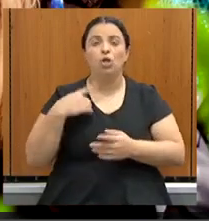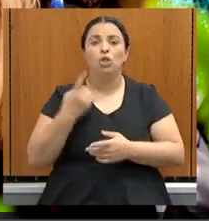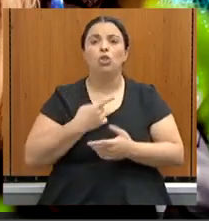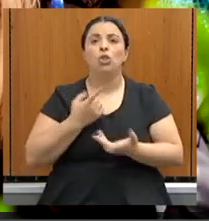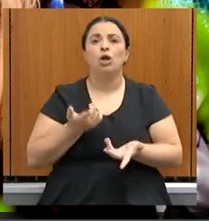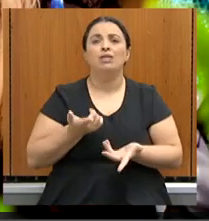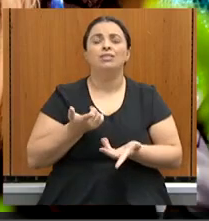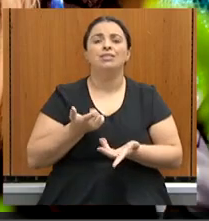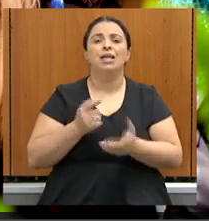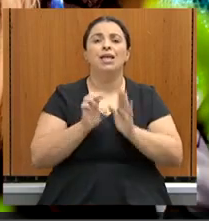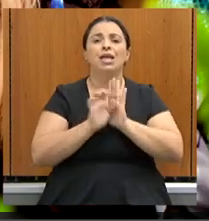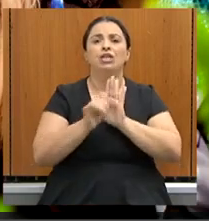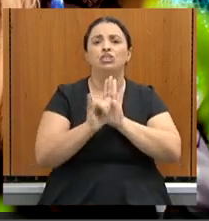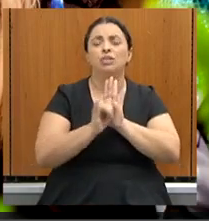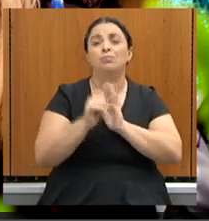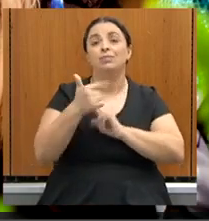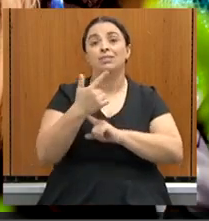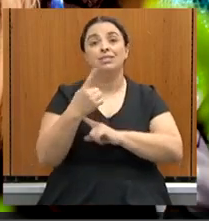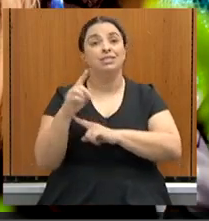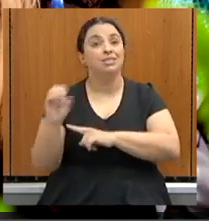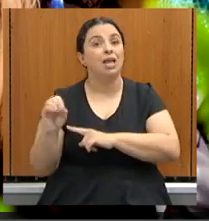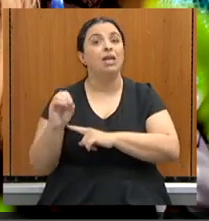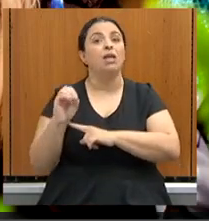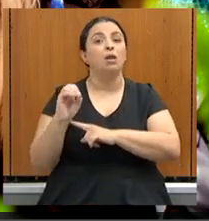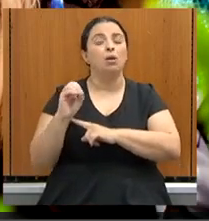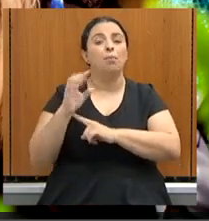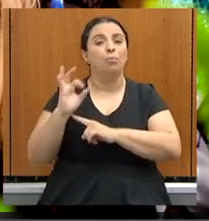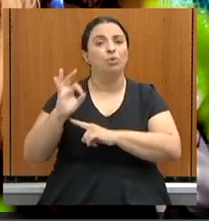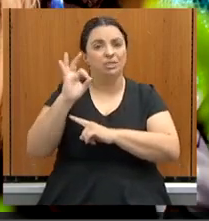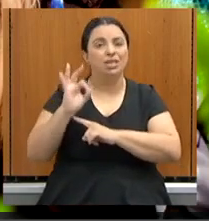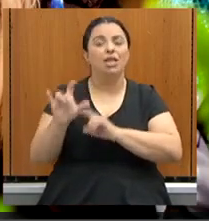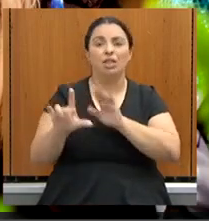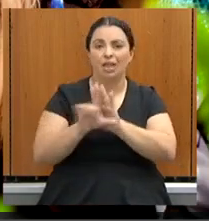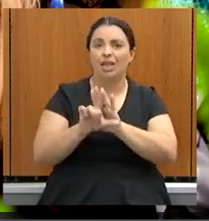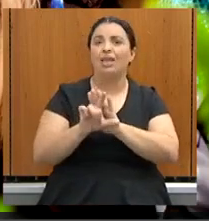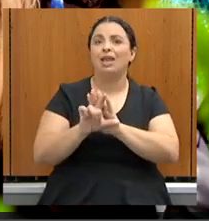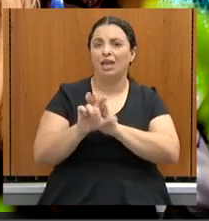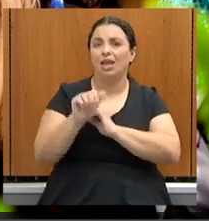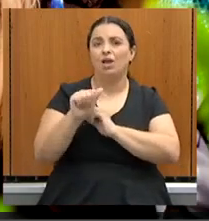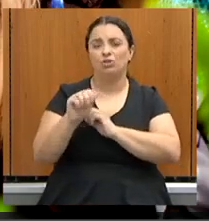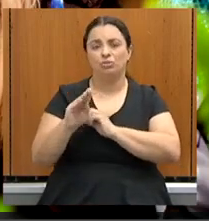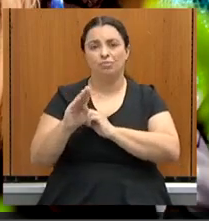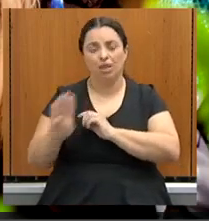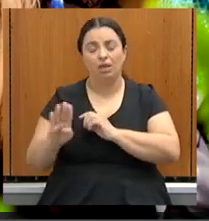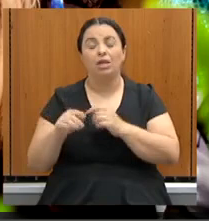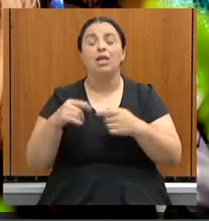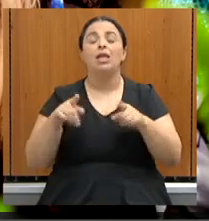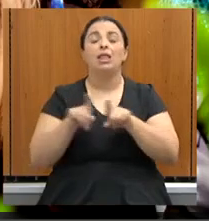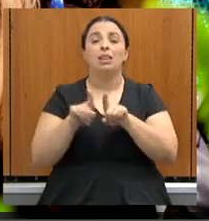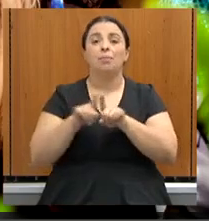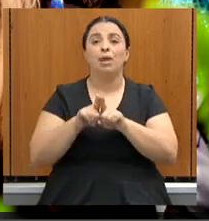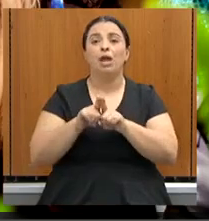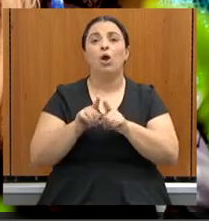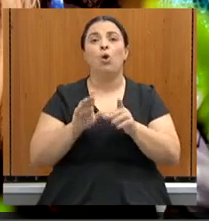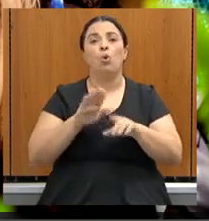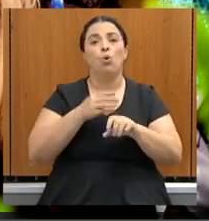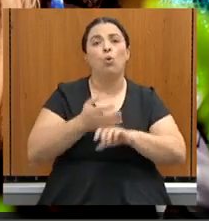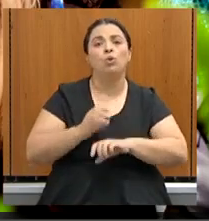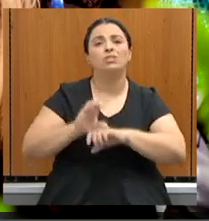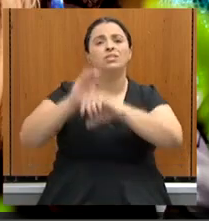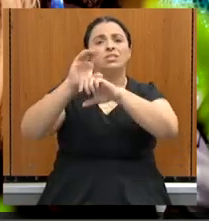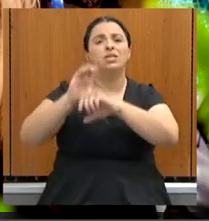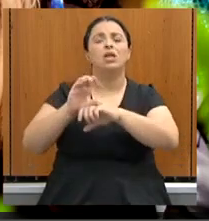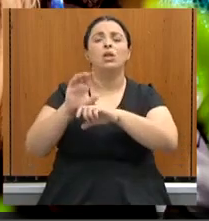agradecimento à Sociedade Civil, à Comissão da Lei Aldeblanc, ao CONSEC, ao Conselho Estadual de Cultura, que tem sido um parceiro